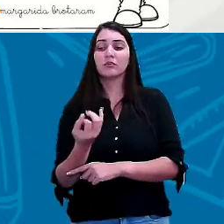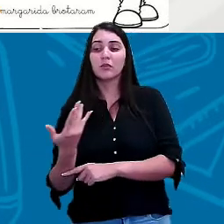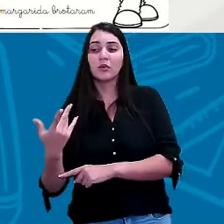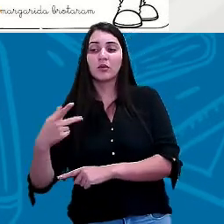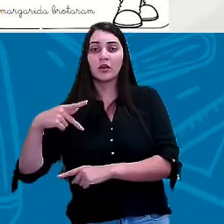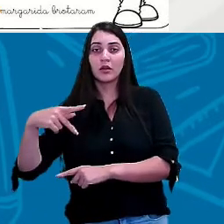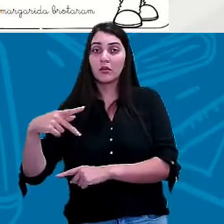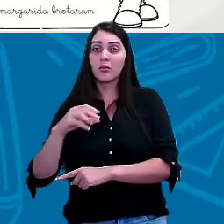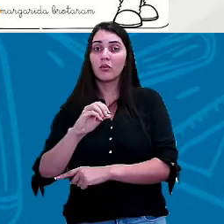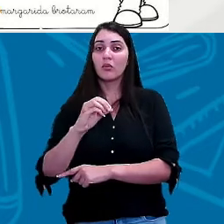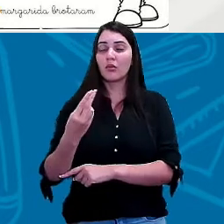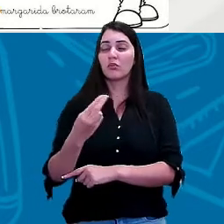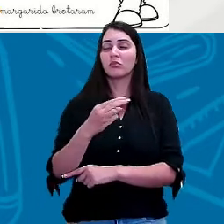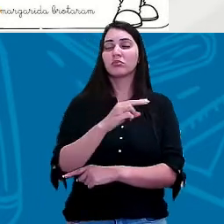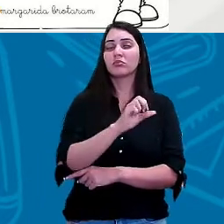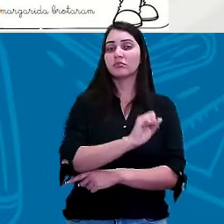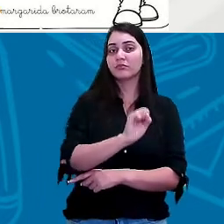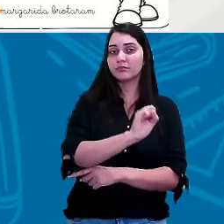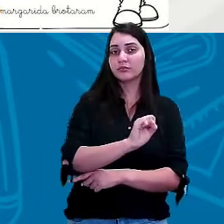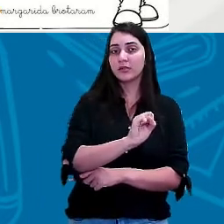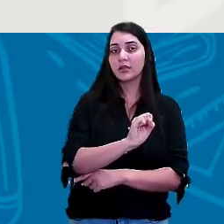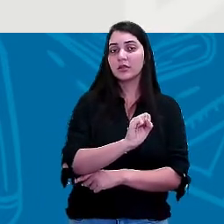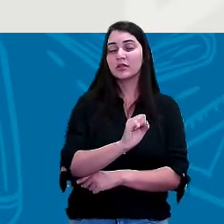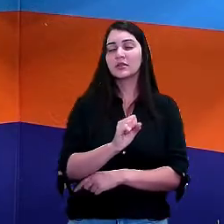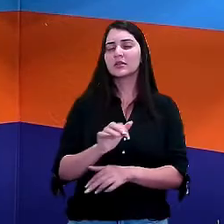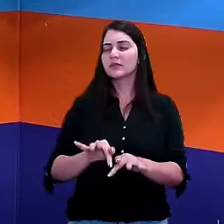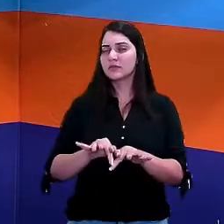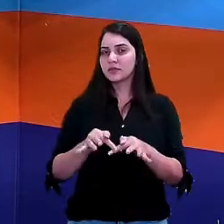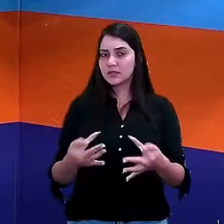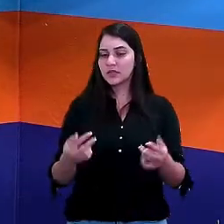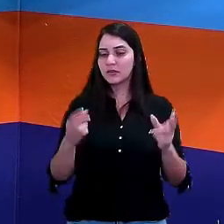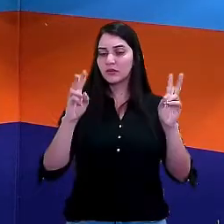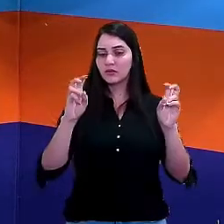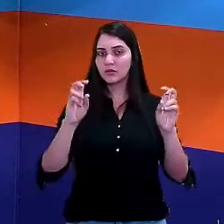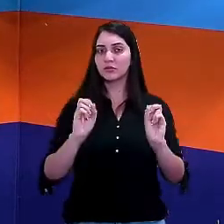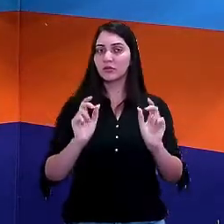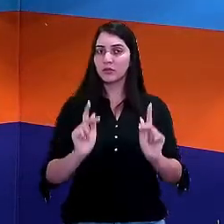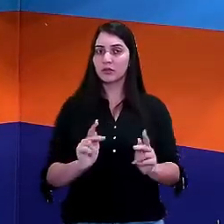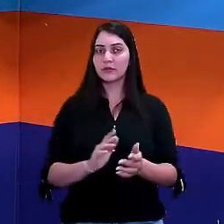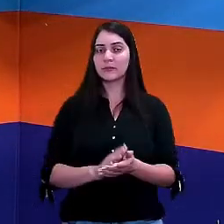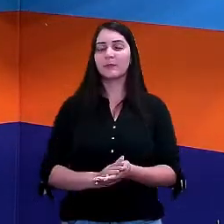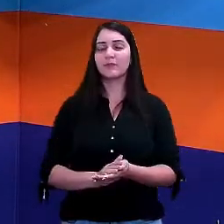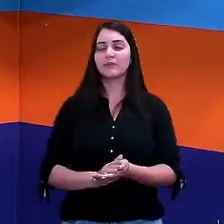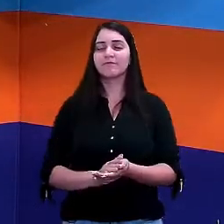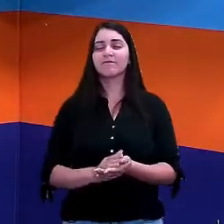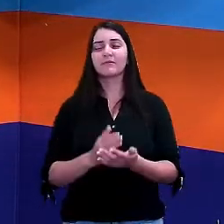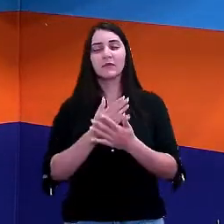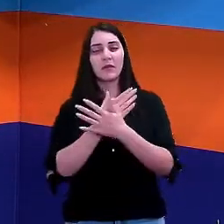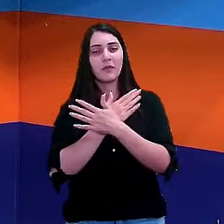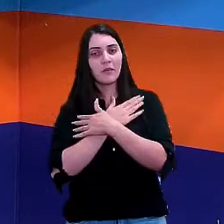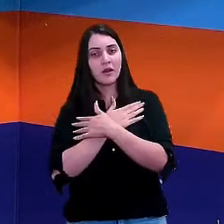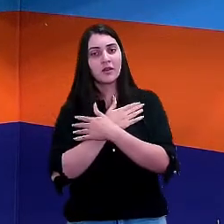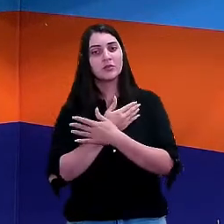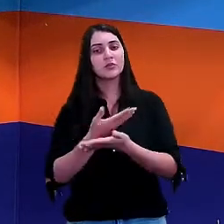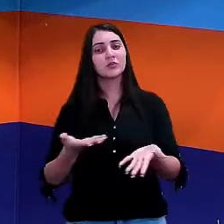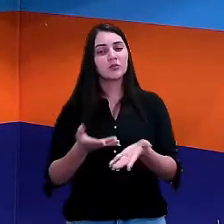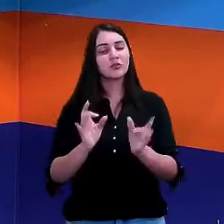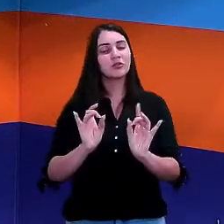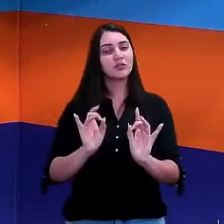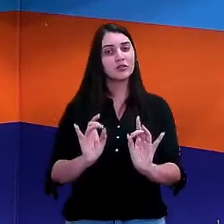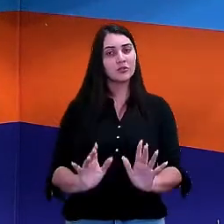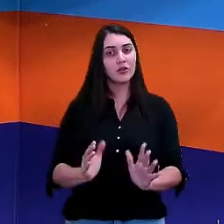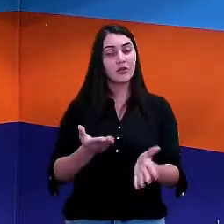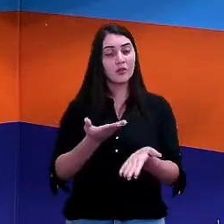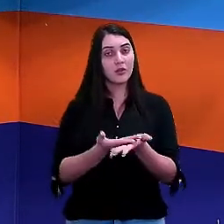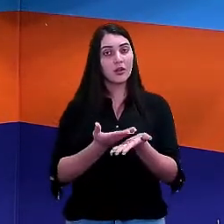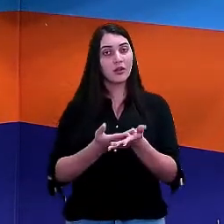se é singular. Simples assim esse assunto, tá bom? Então, eu vou me despedindo por aqui. Por hoje é só a nossa aula